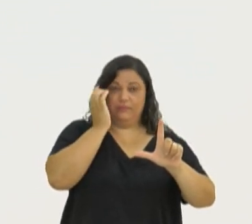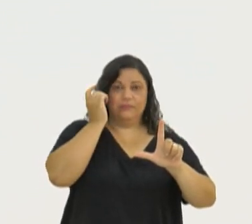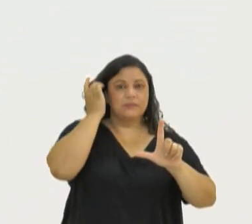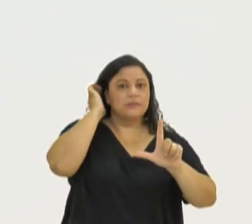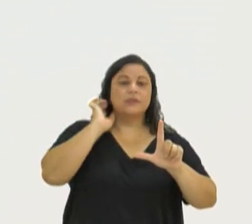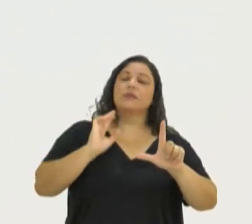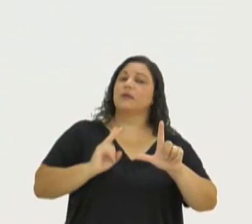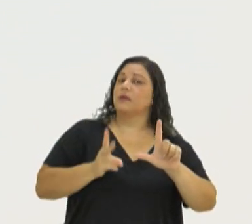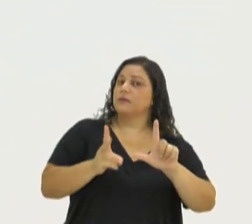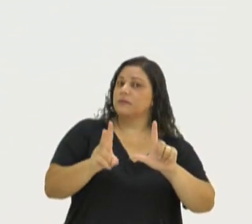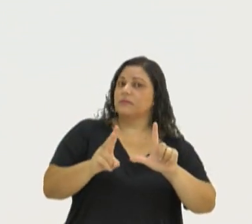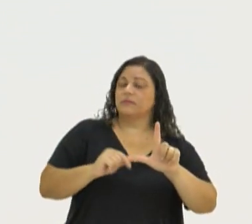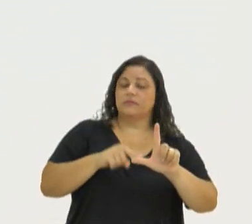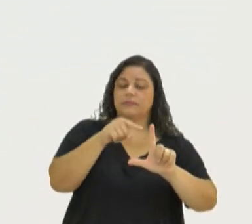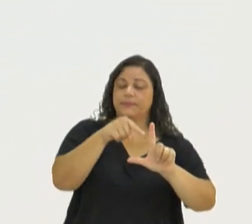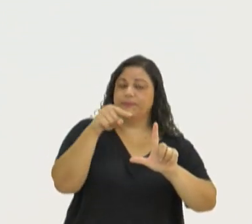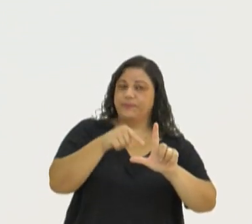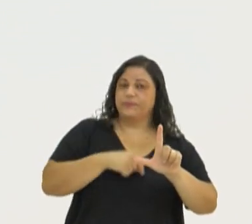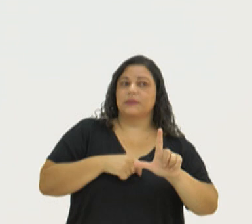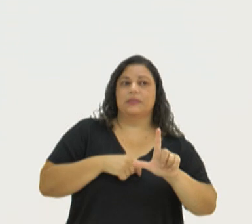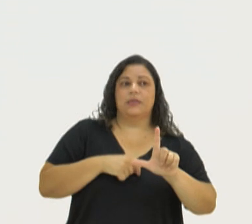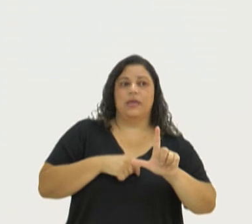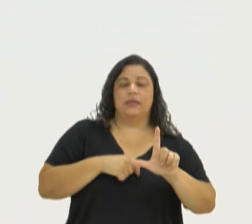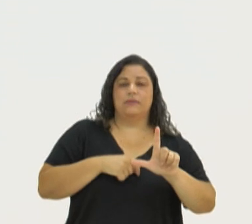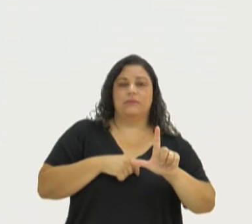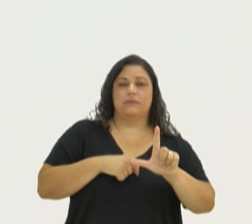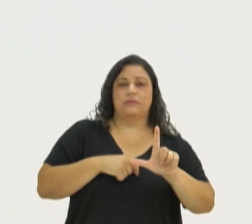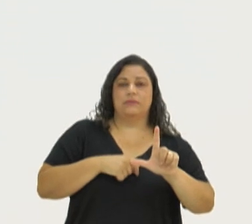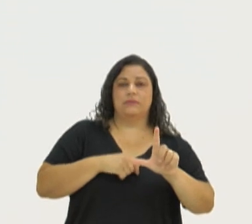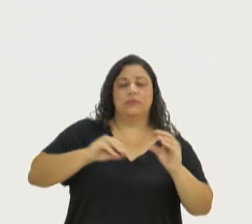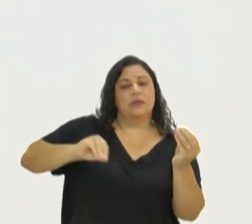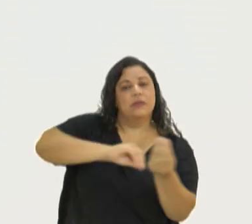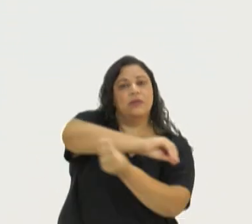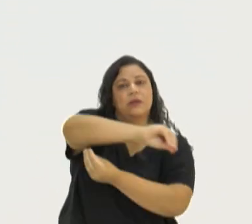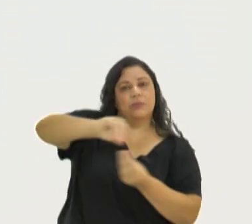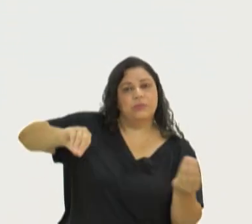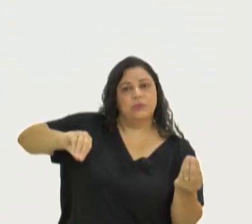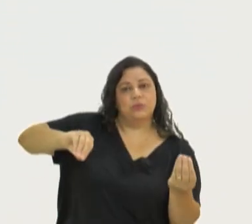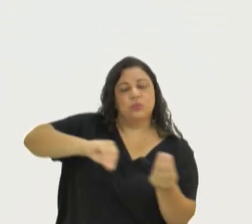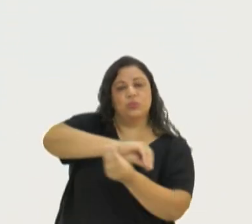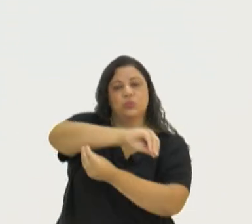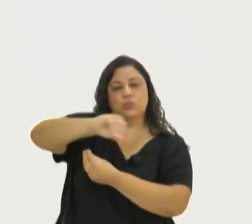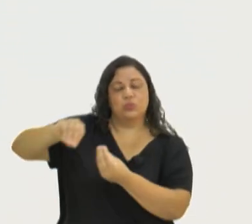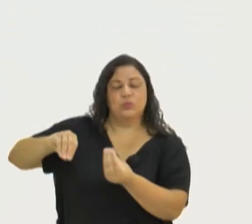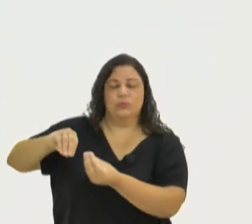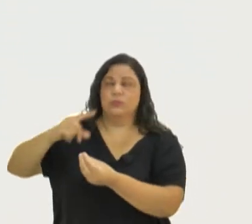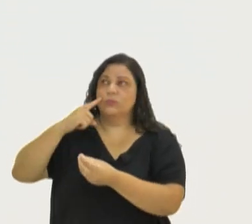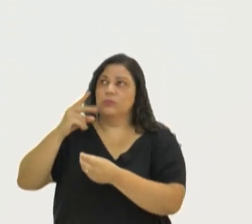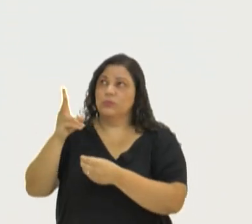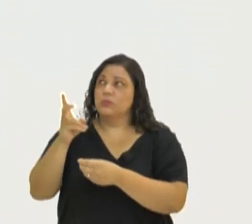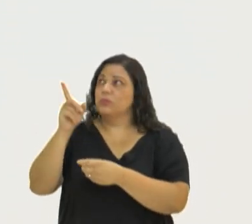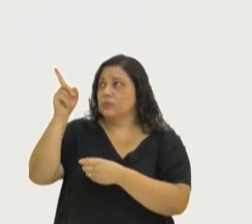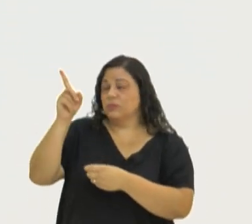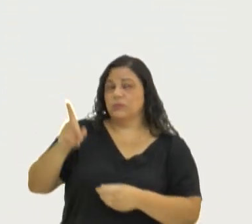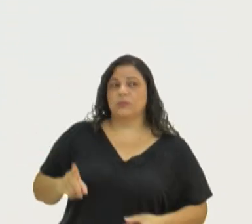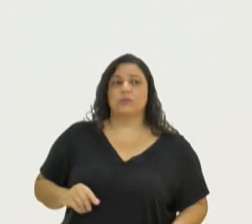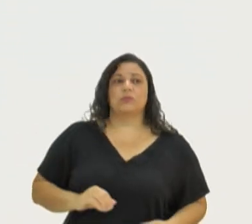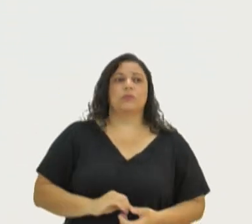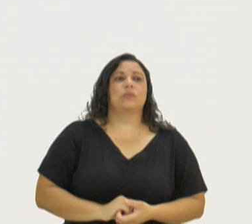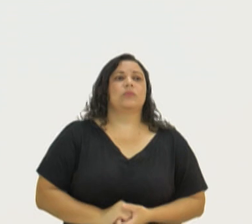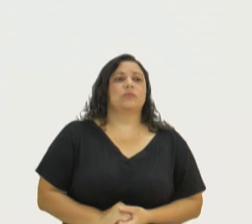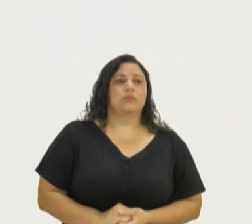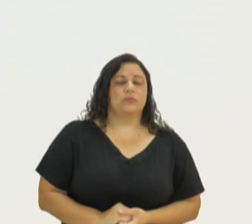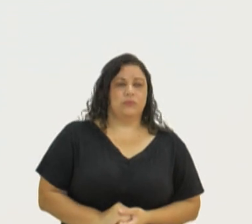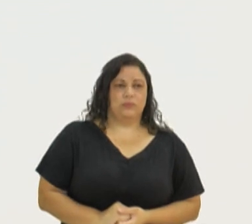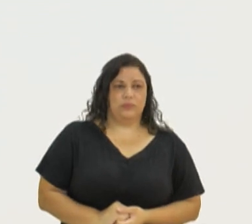movimento em que mistura o movimento da torre com o movimento do bispo. Então, uma casinha da torre